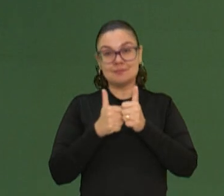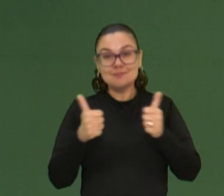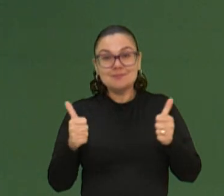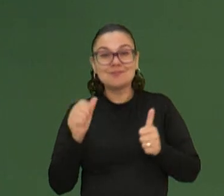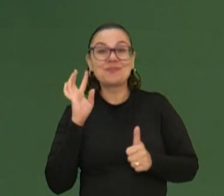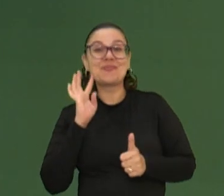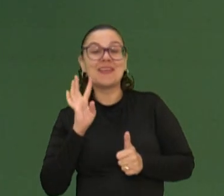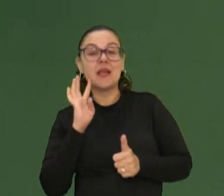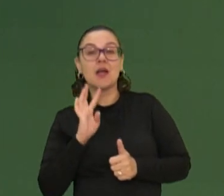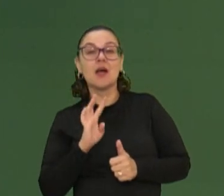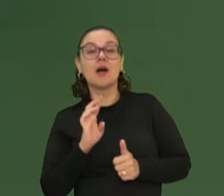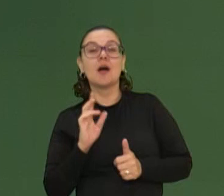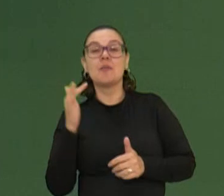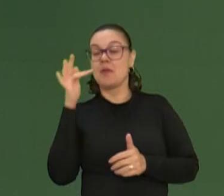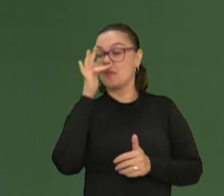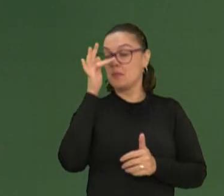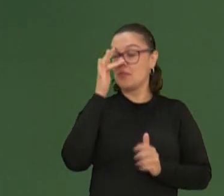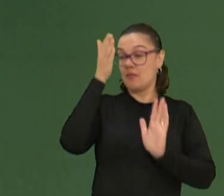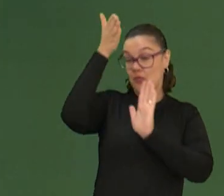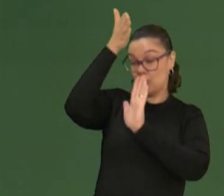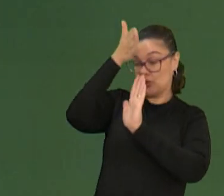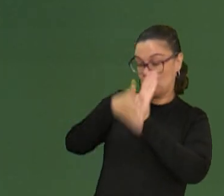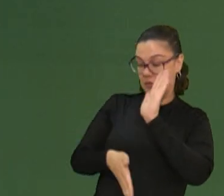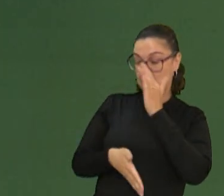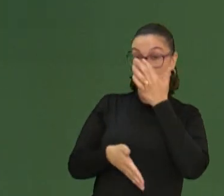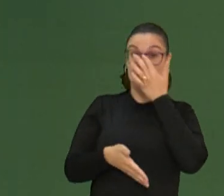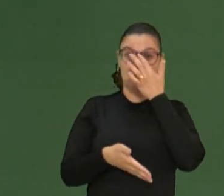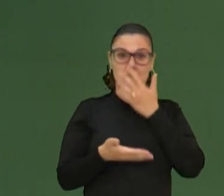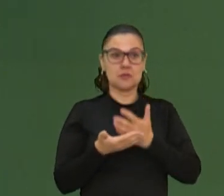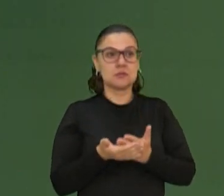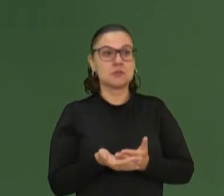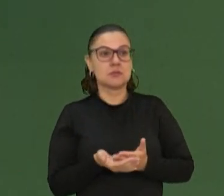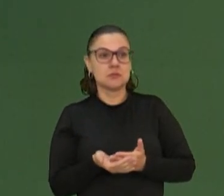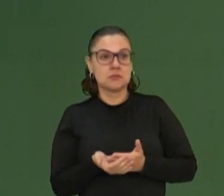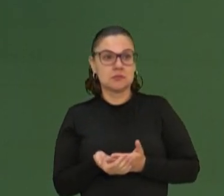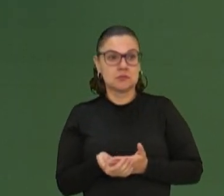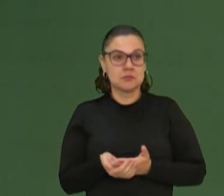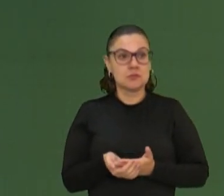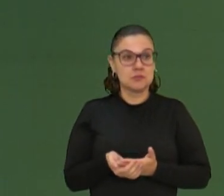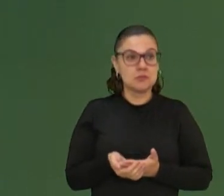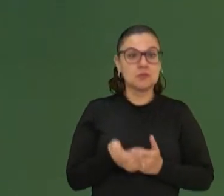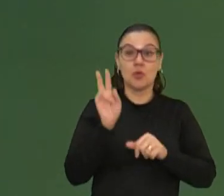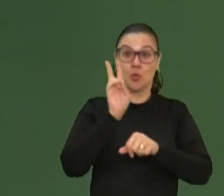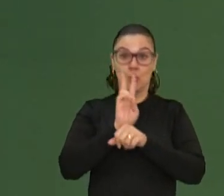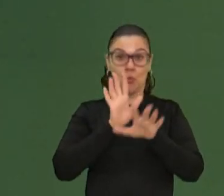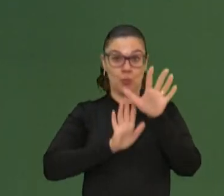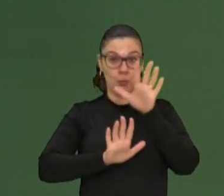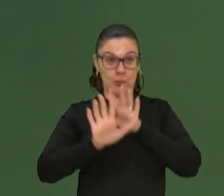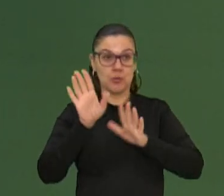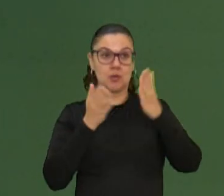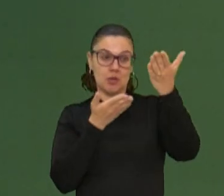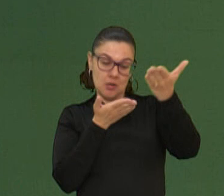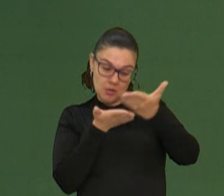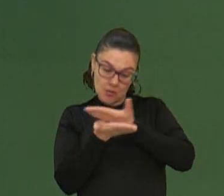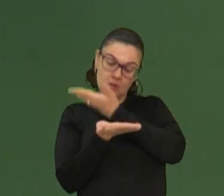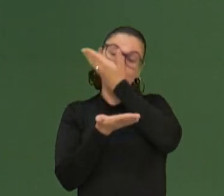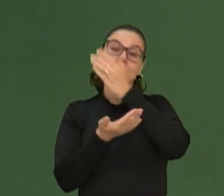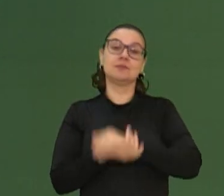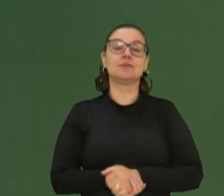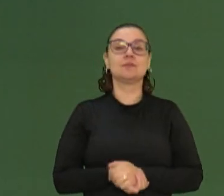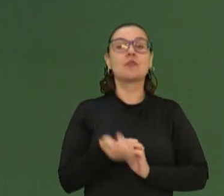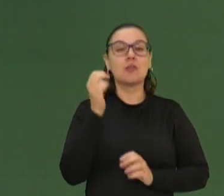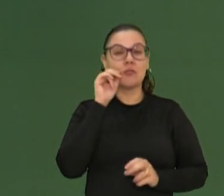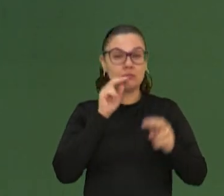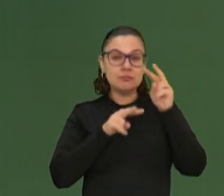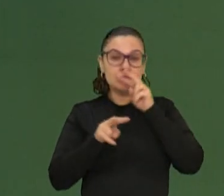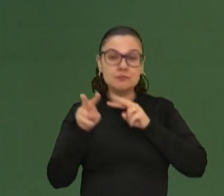Bacaninha? Pega uma flor de hibisco, pega uma lâmina de navalha bem afiadinha, com muito cuidado, é claro, né? Corta, vai